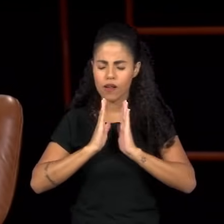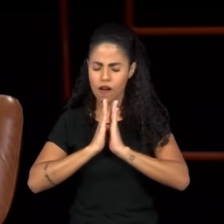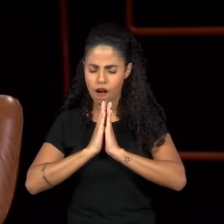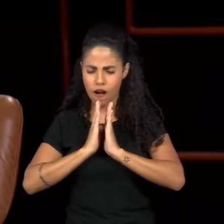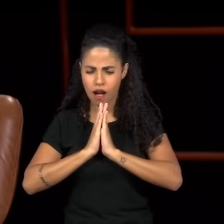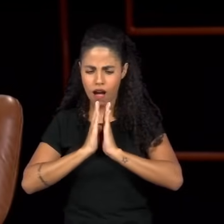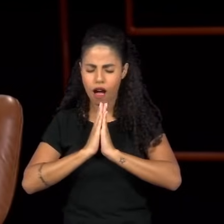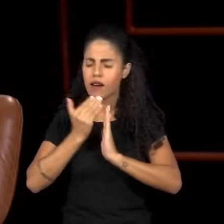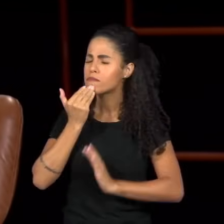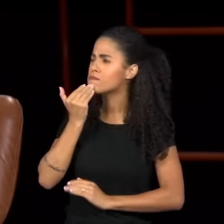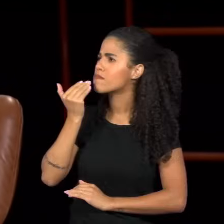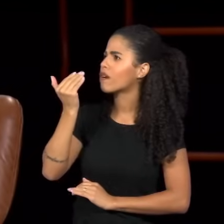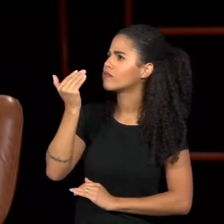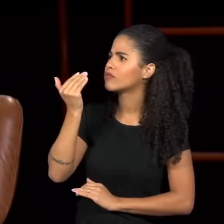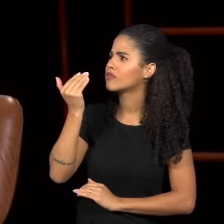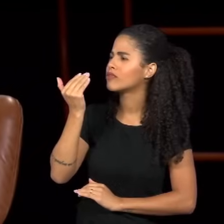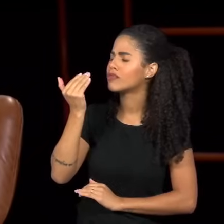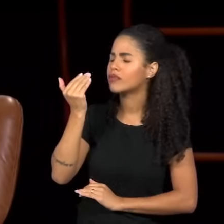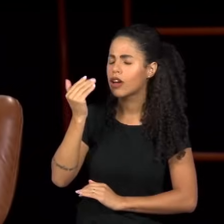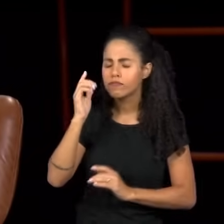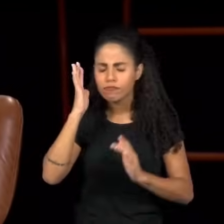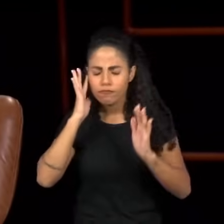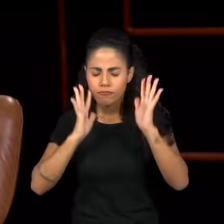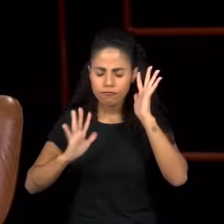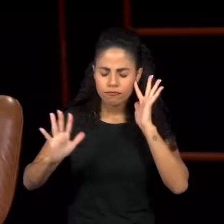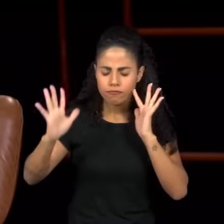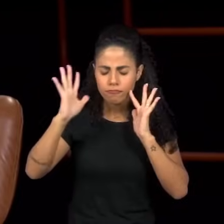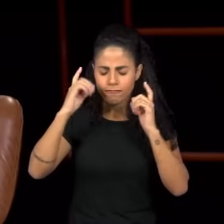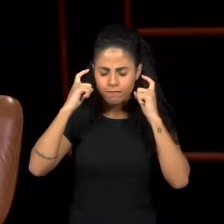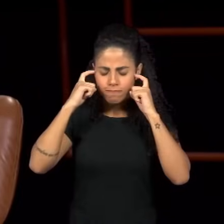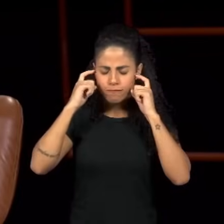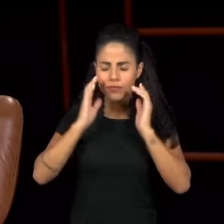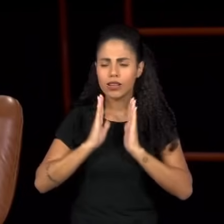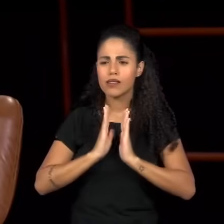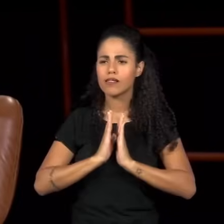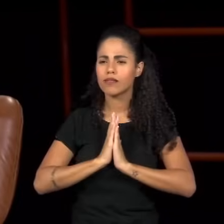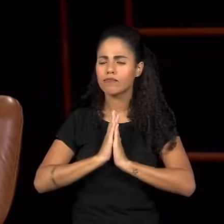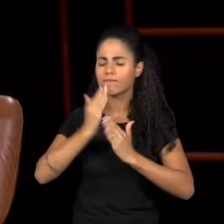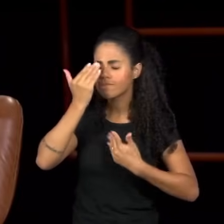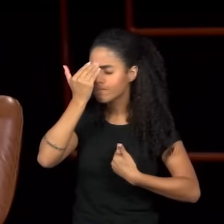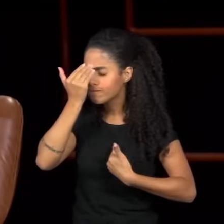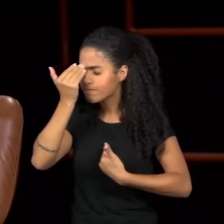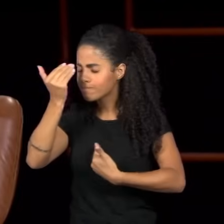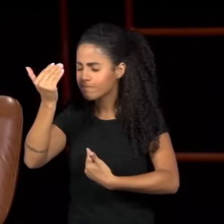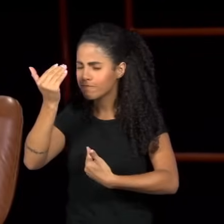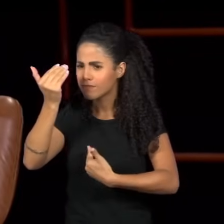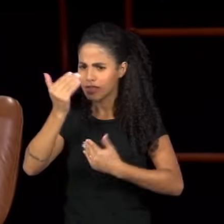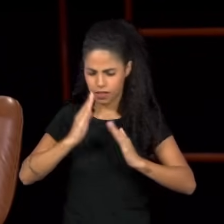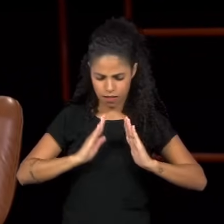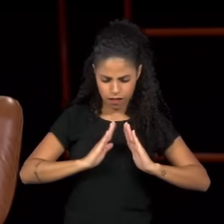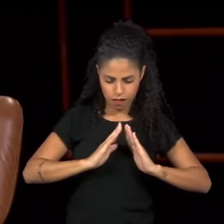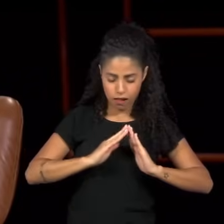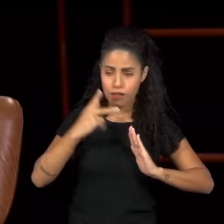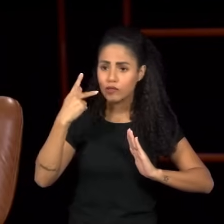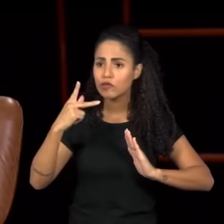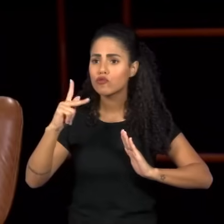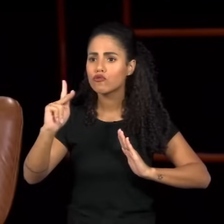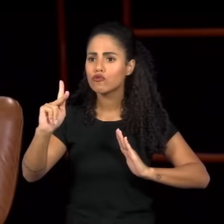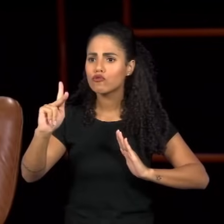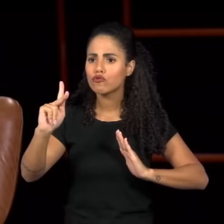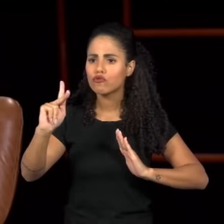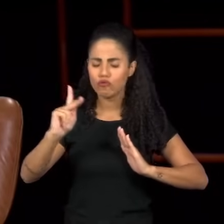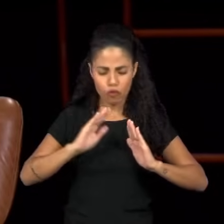ora, pede, medita, agradece. Faz da tua casa